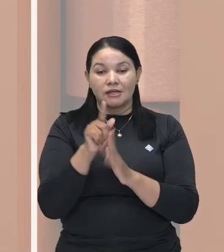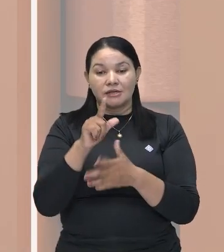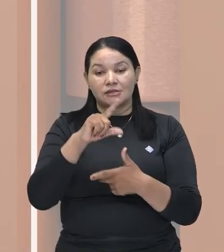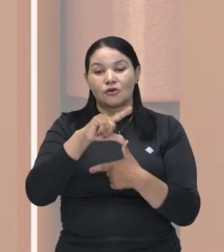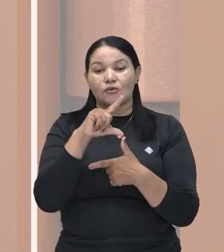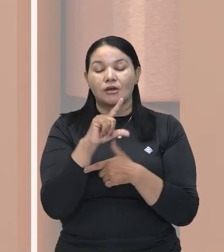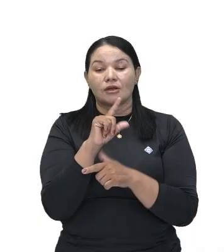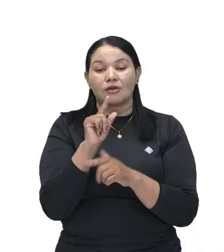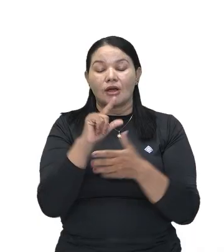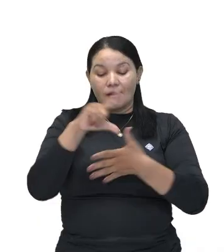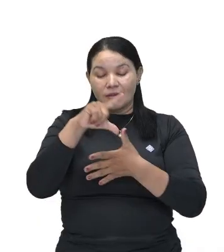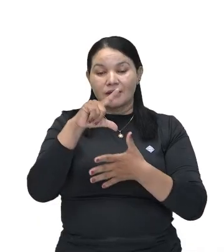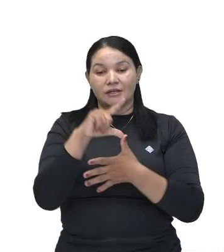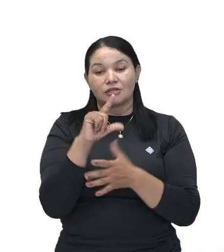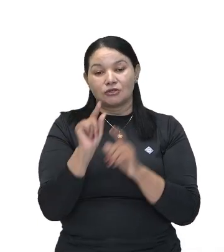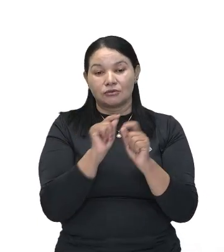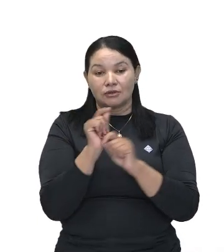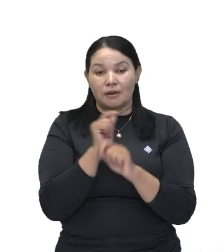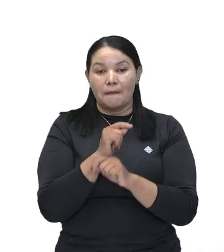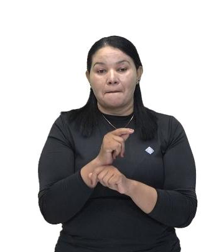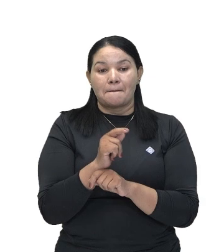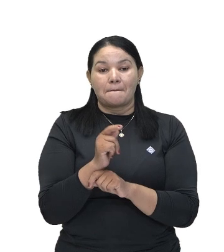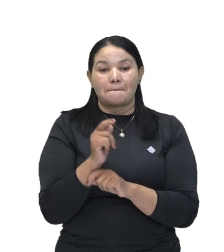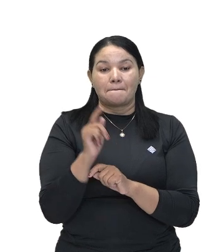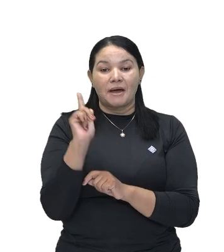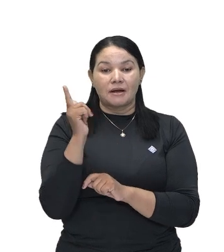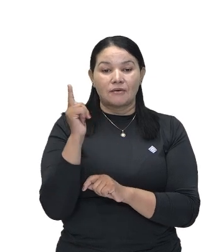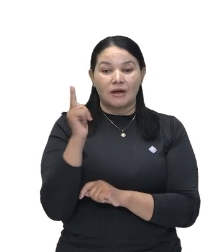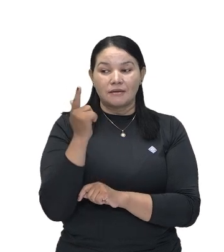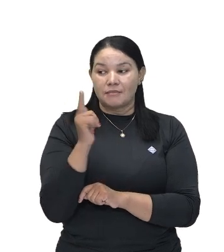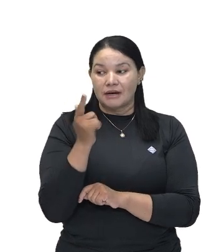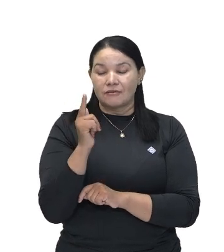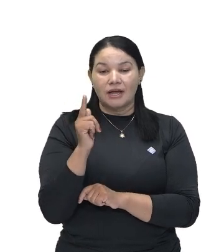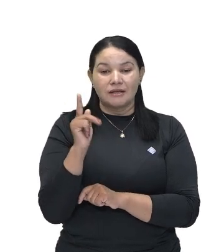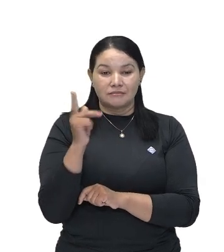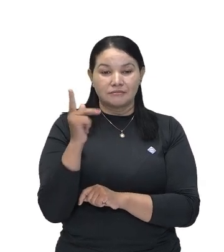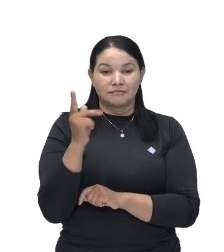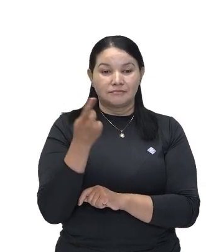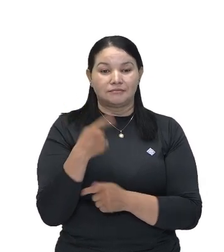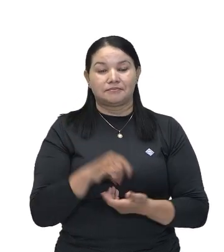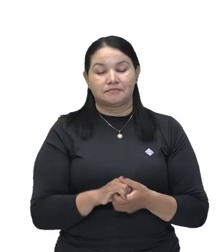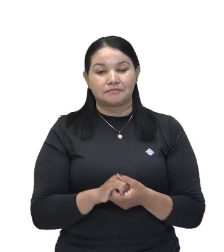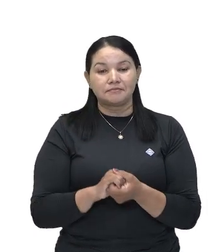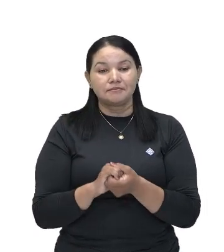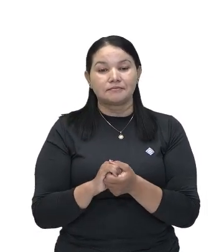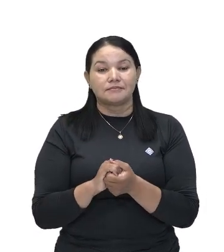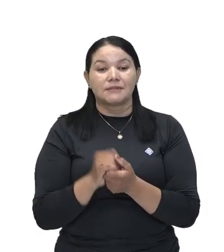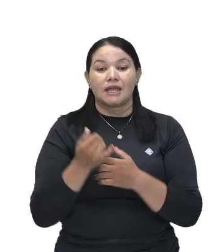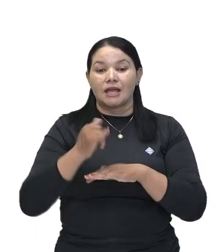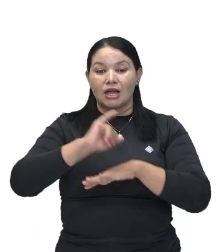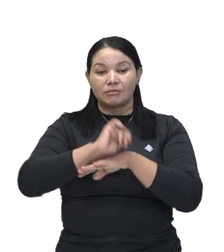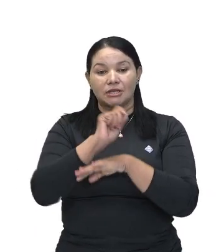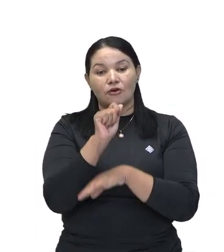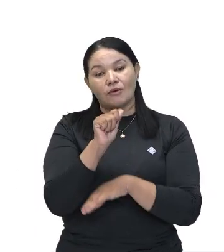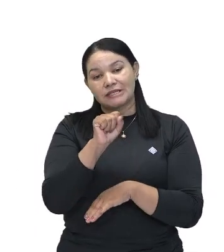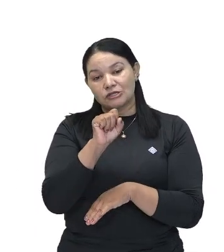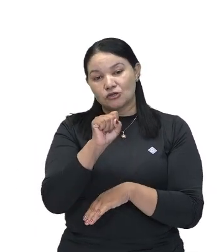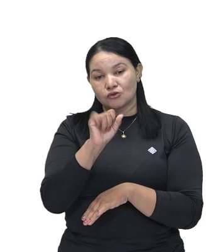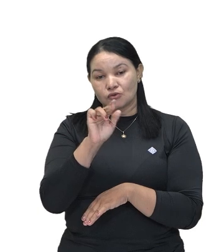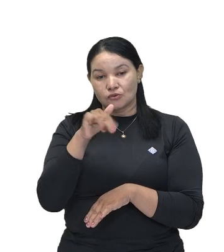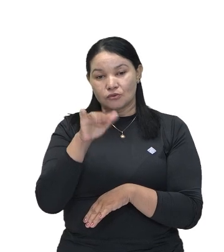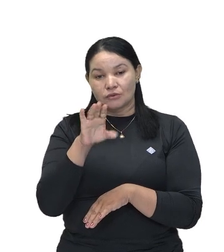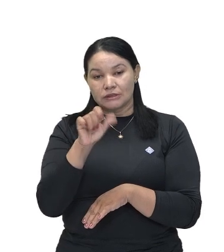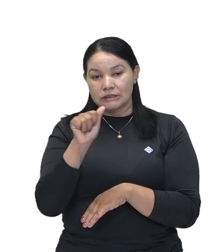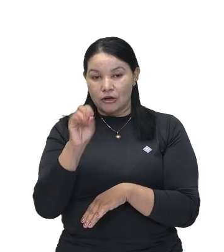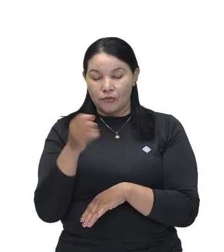o Paraguai. O Paraguai tem a capital Assunção. Lá o idioma, né, é um